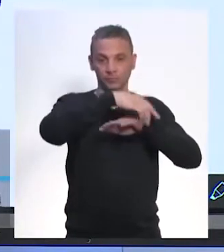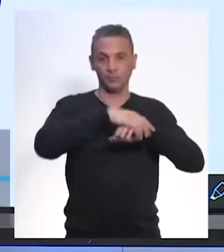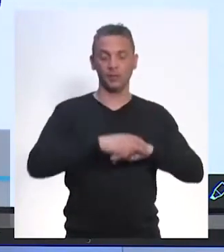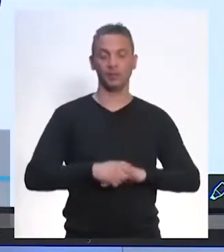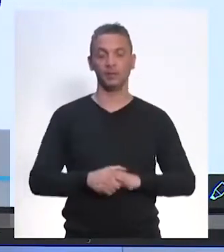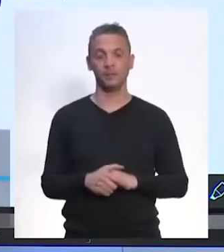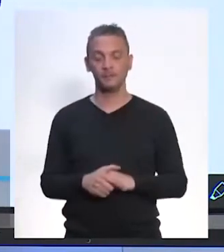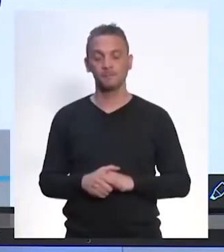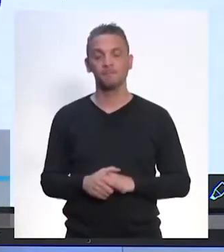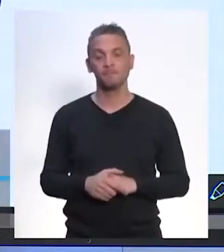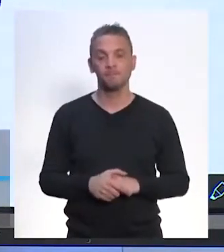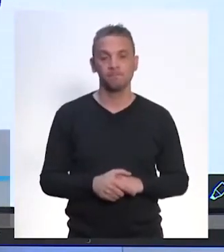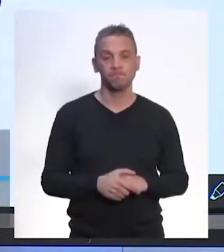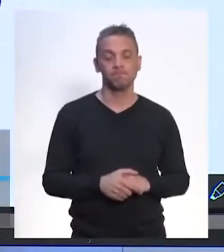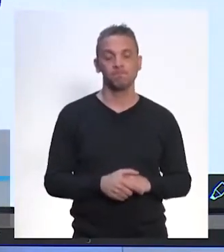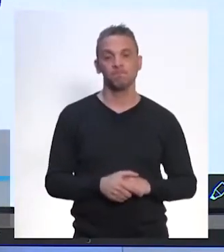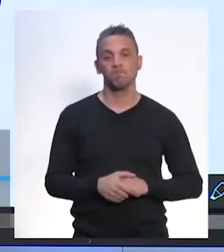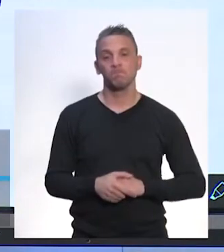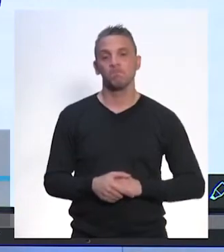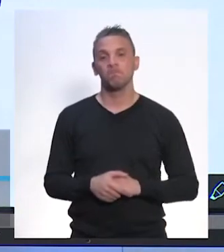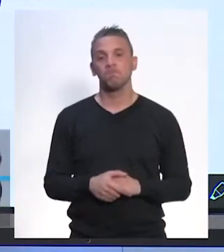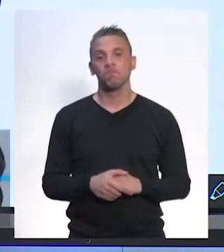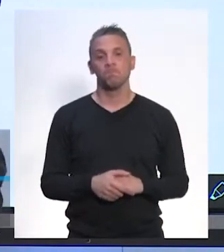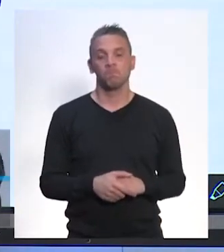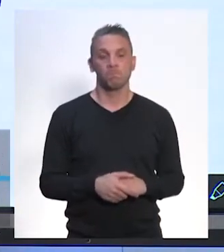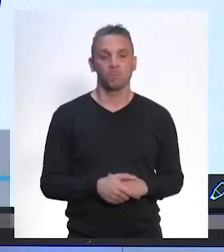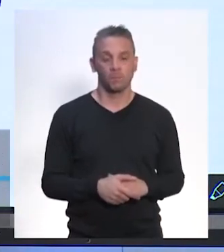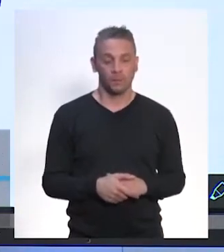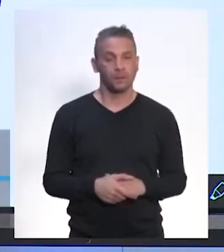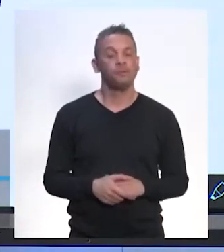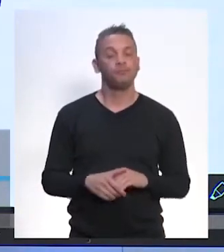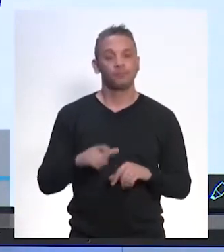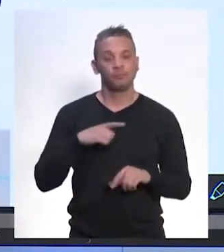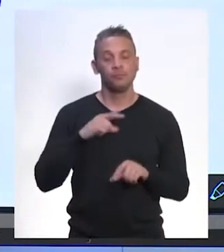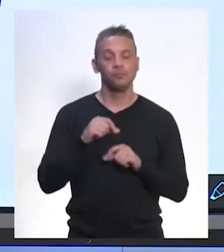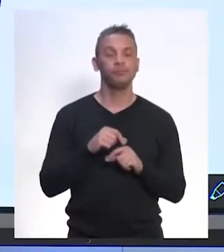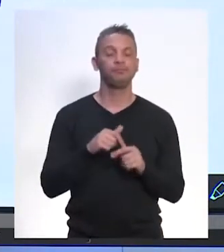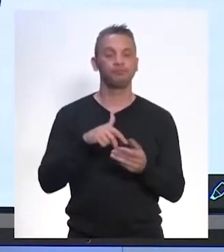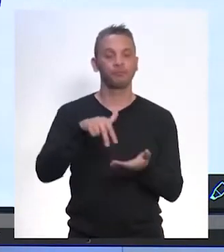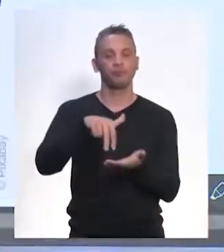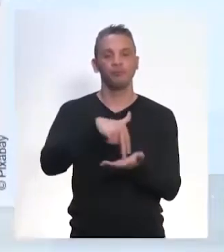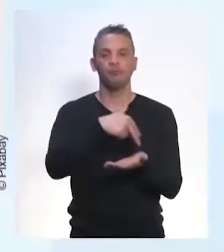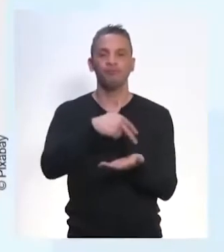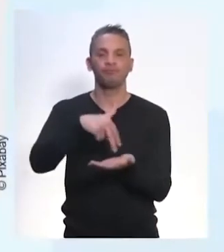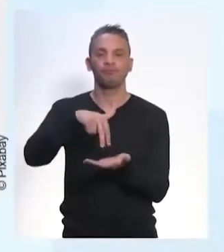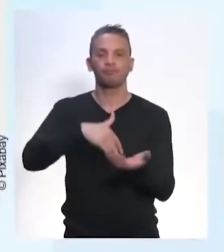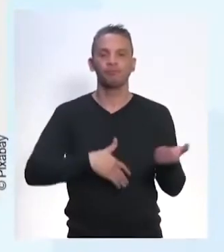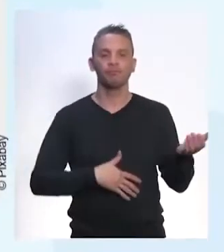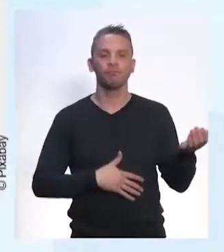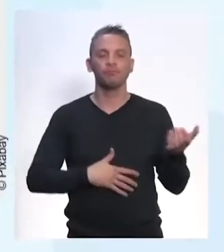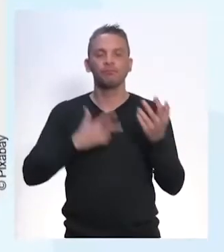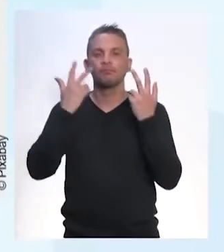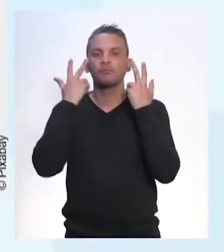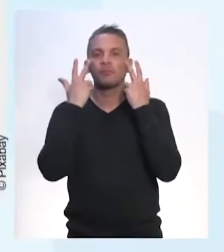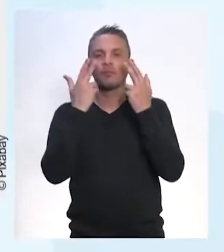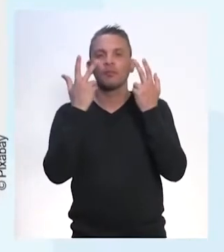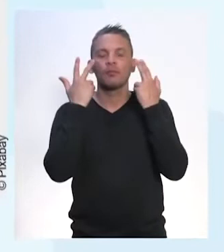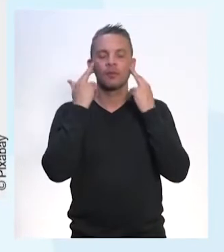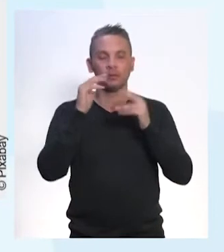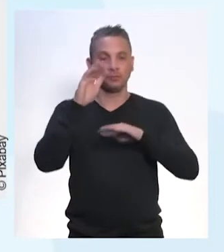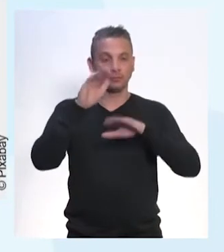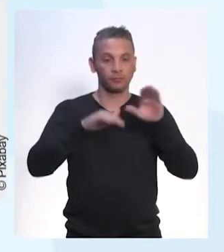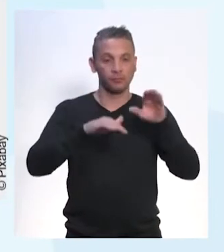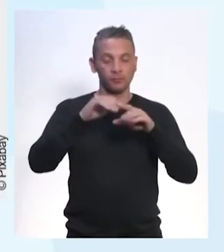danças de salão, certo? Nós temos as danças tradicionais, tá? Que são aquelas danças, né, gente, que